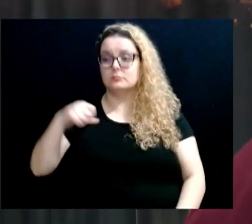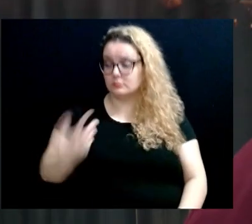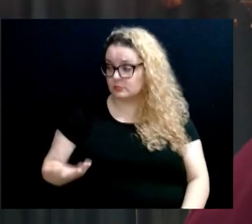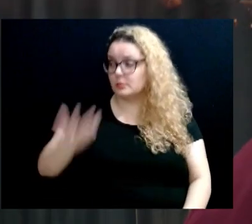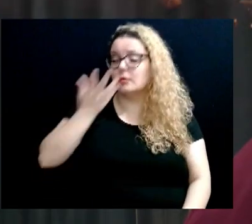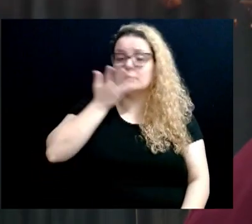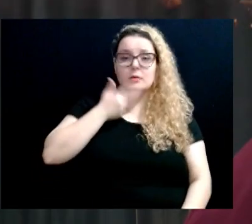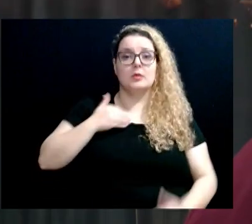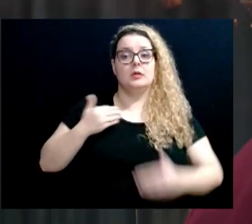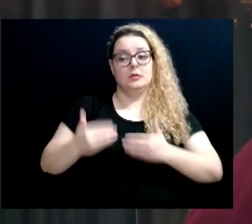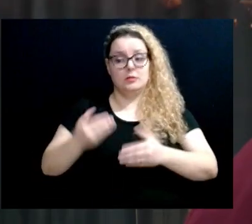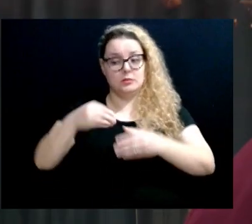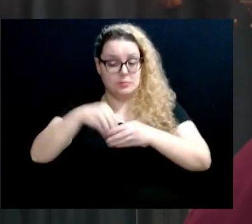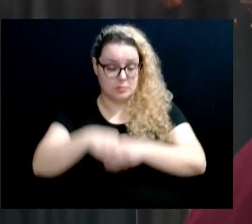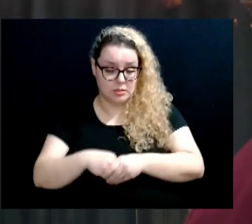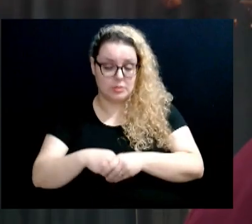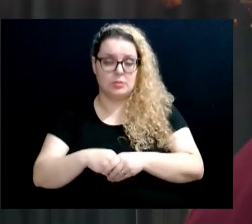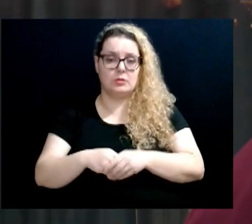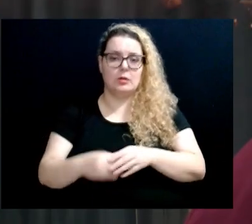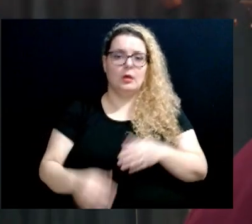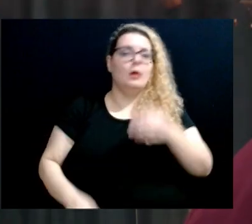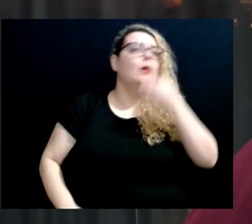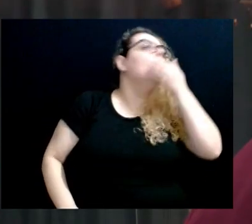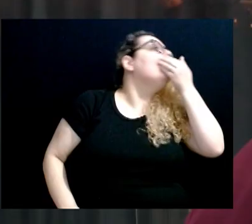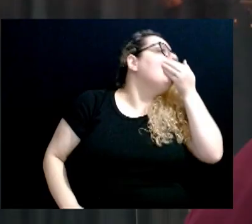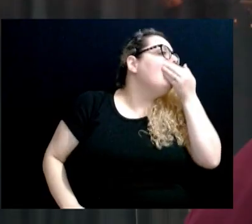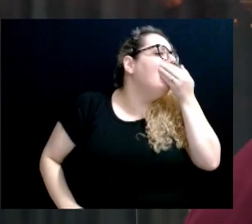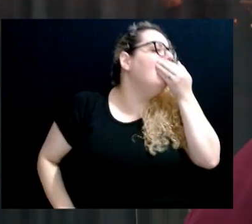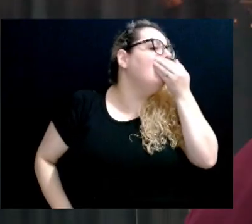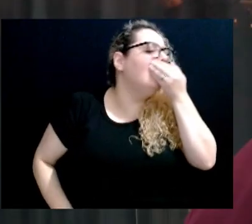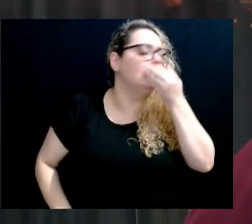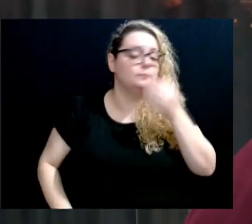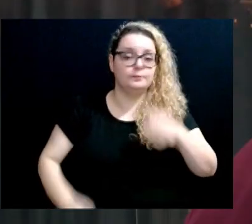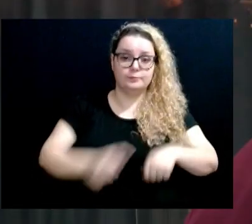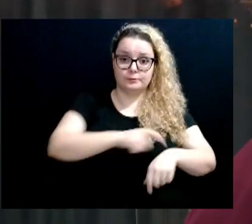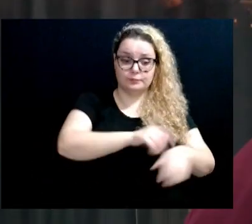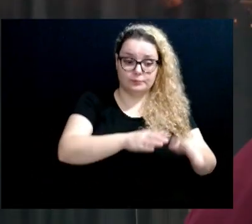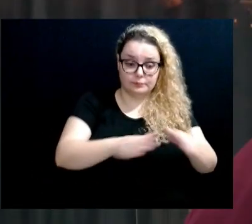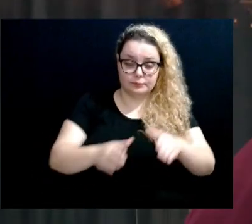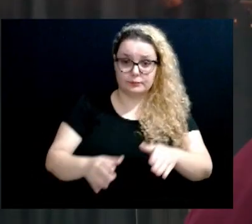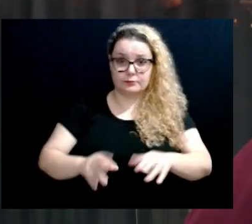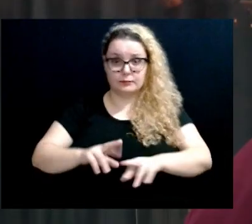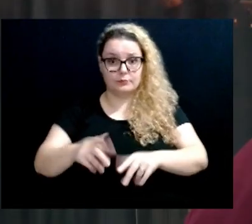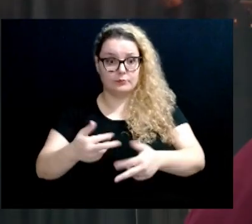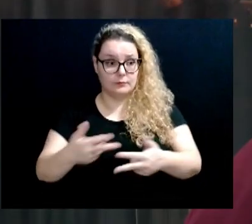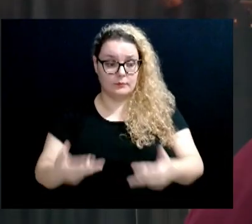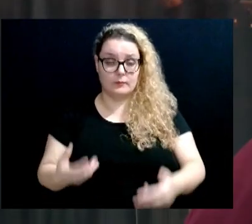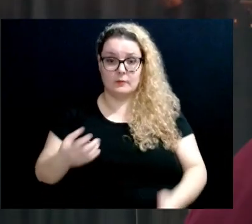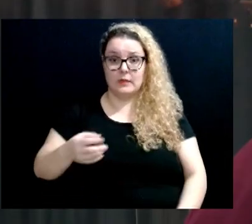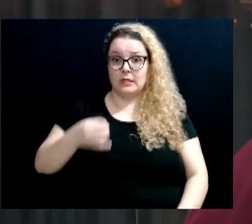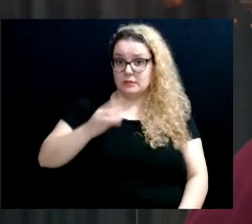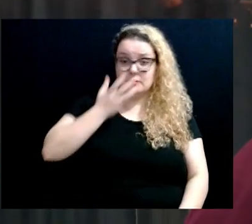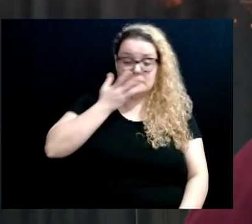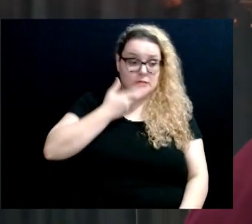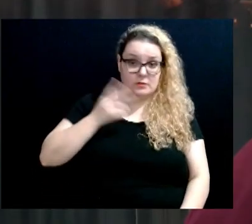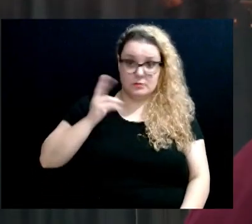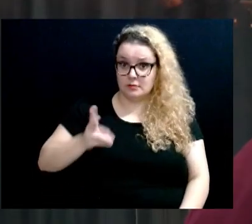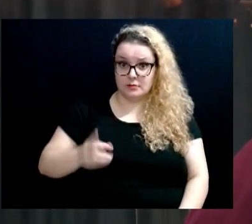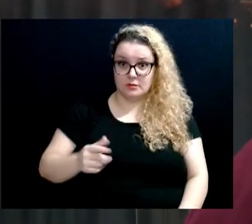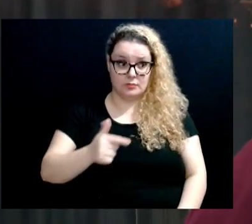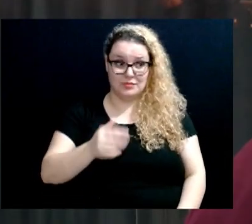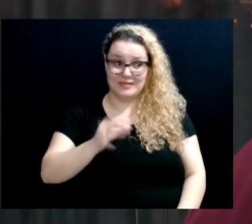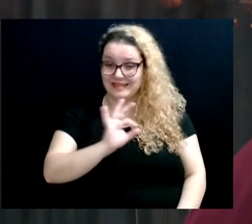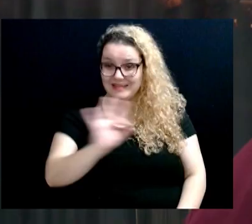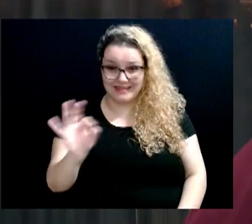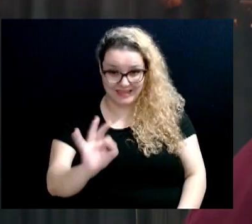ela vai demandando dos pais em cada fase questões diferentes. Agora, se essa criança simplesmente não demanda nada, né?